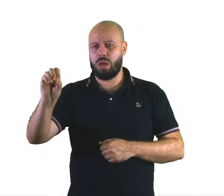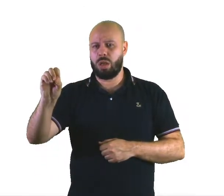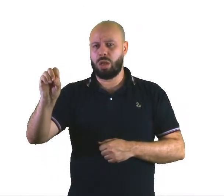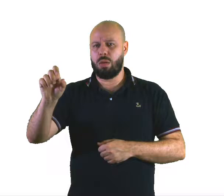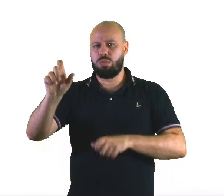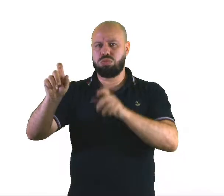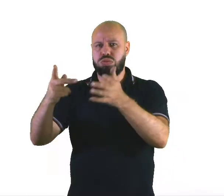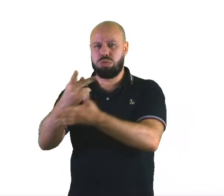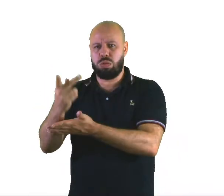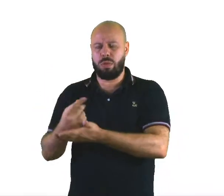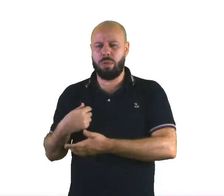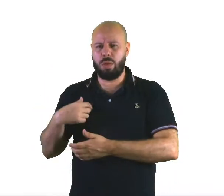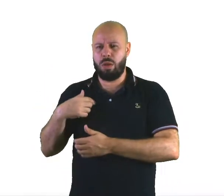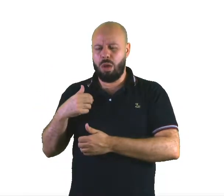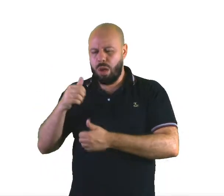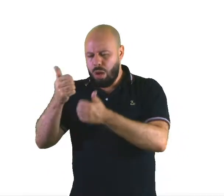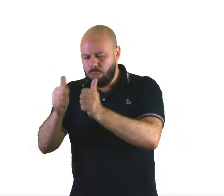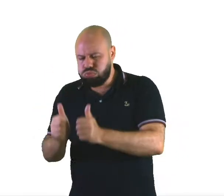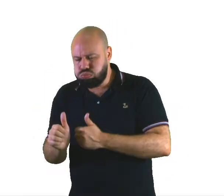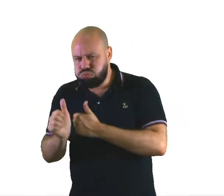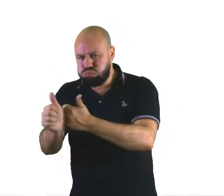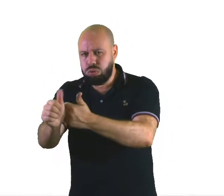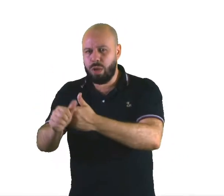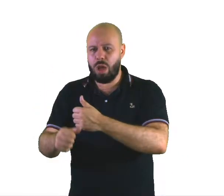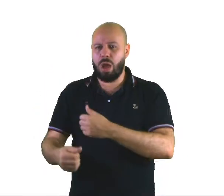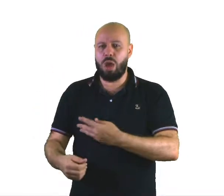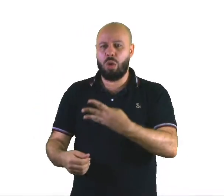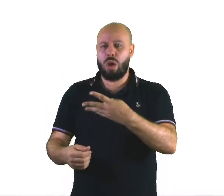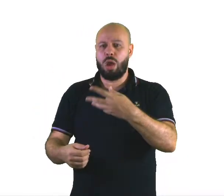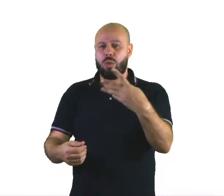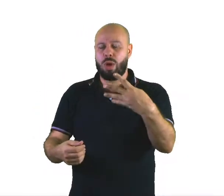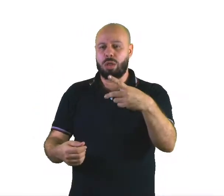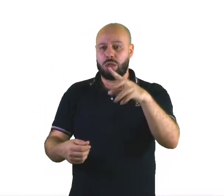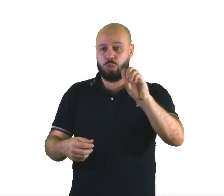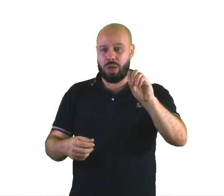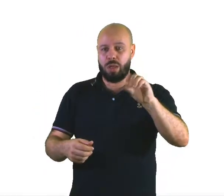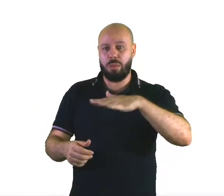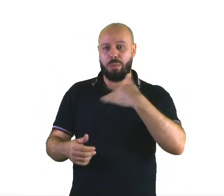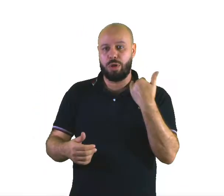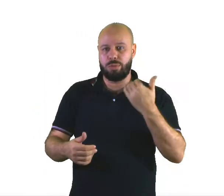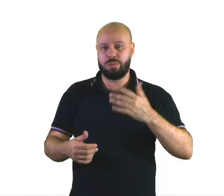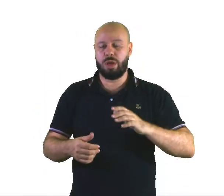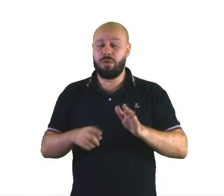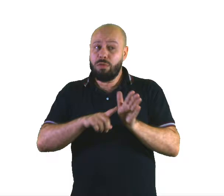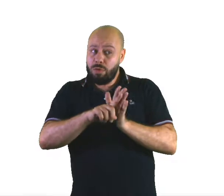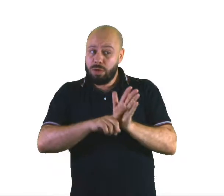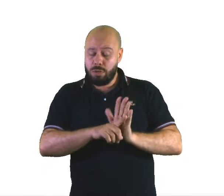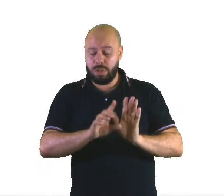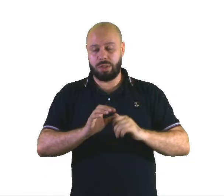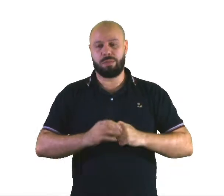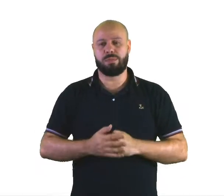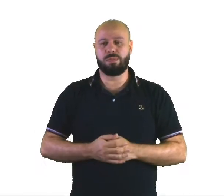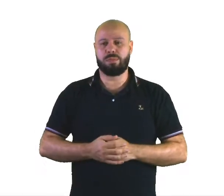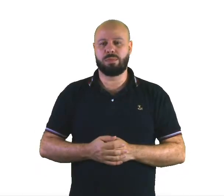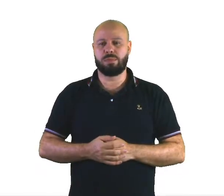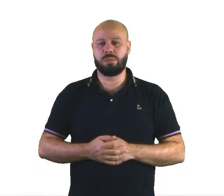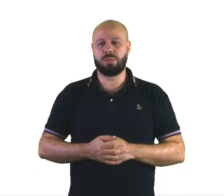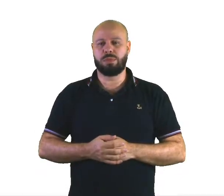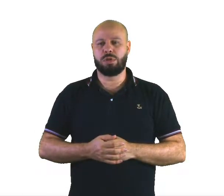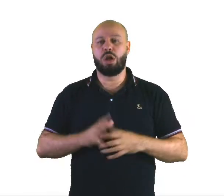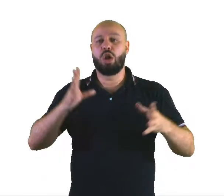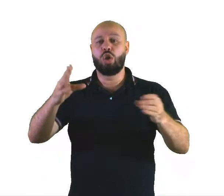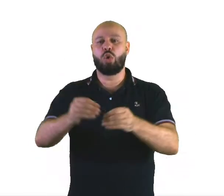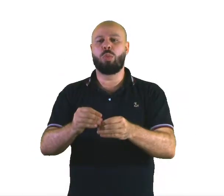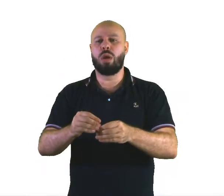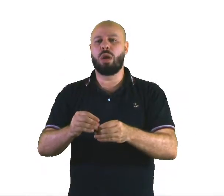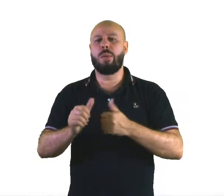em acompanhamento e 4.450 óbitos em investigação. São considerados como